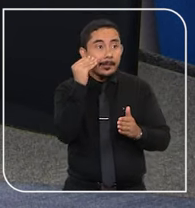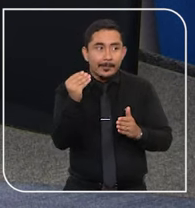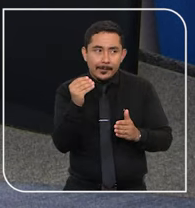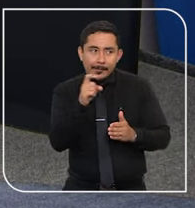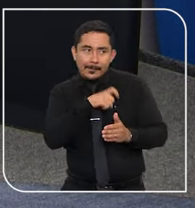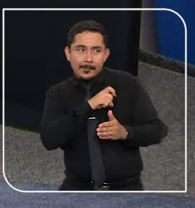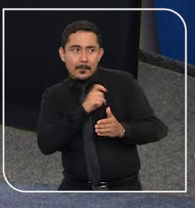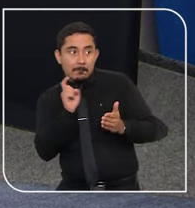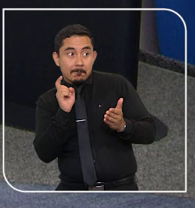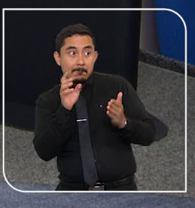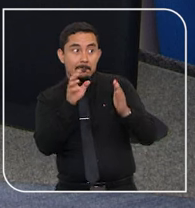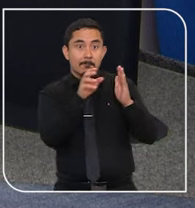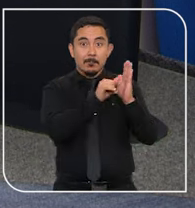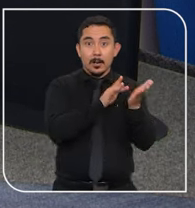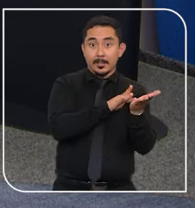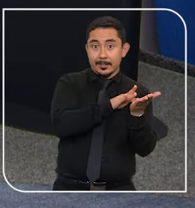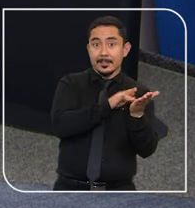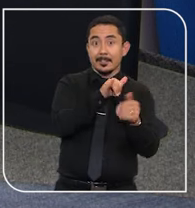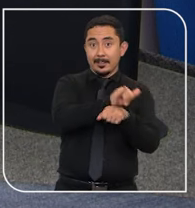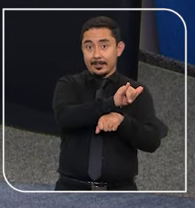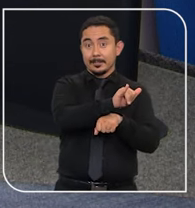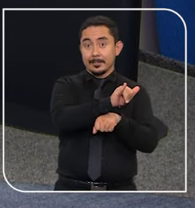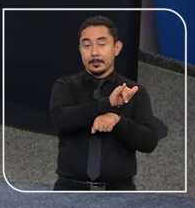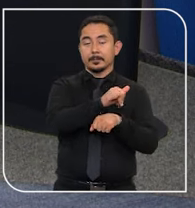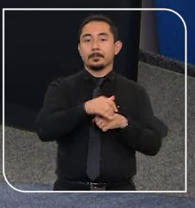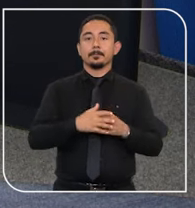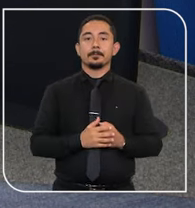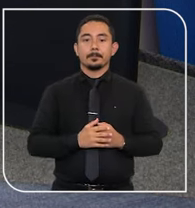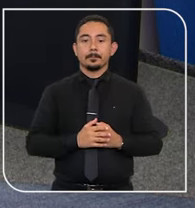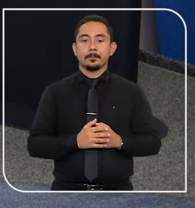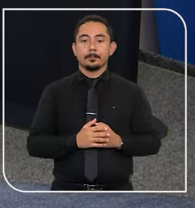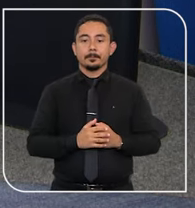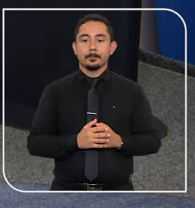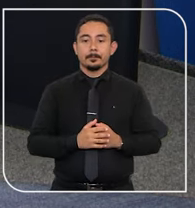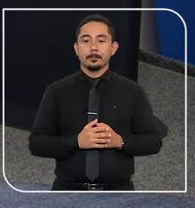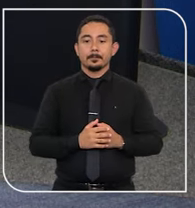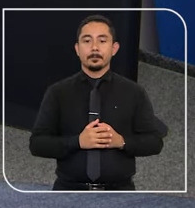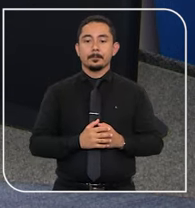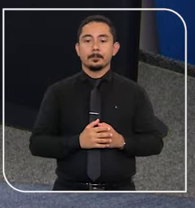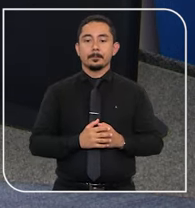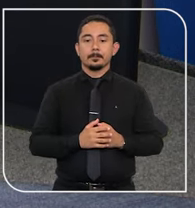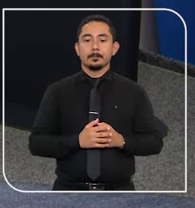tentativas de golpe com e-mails falsos em nome da corte vamos